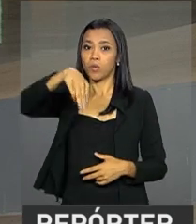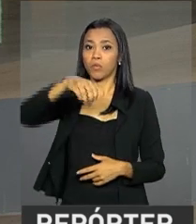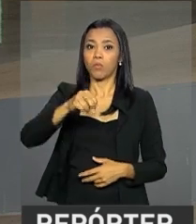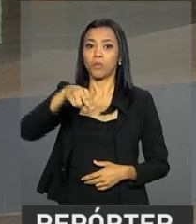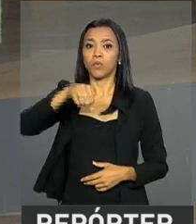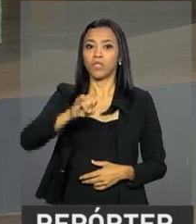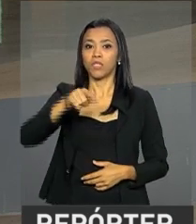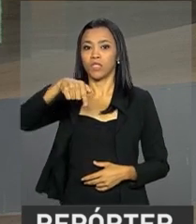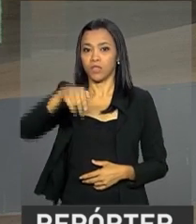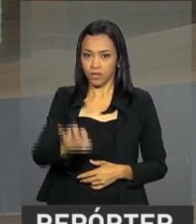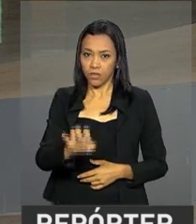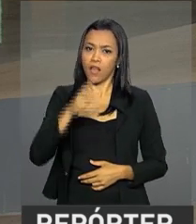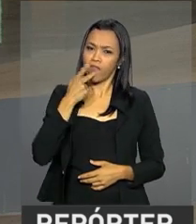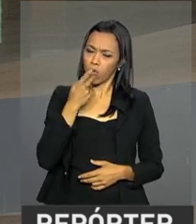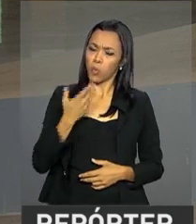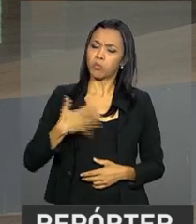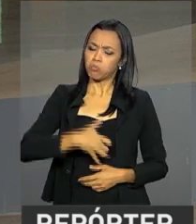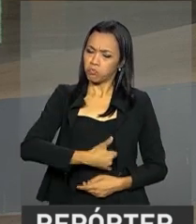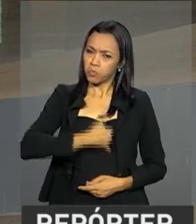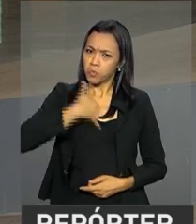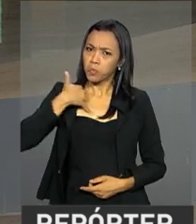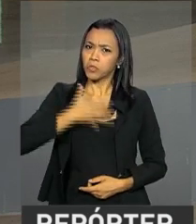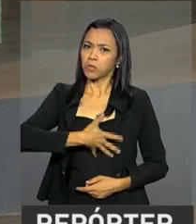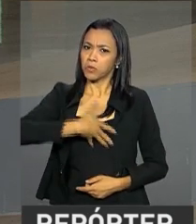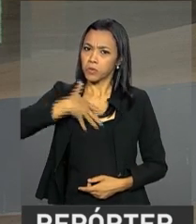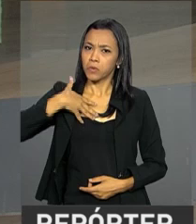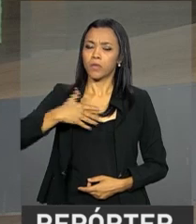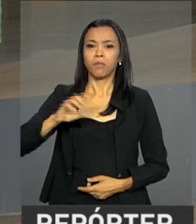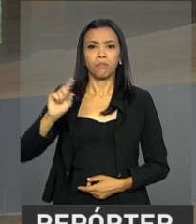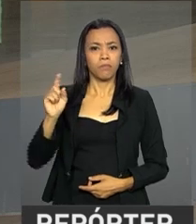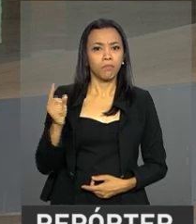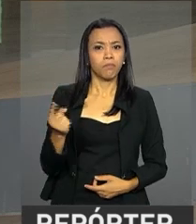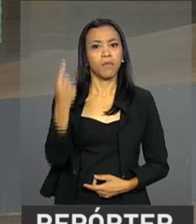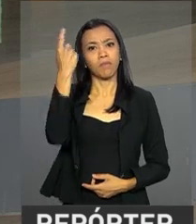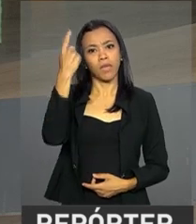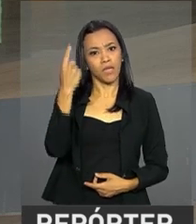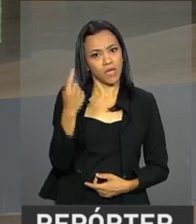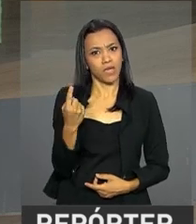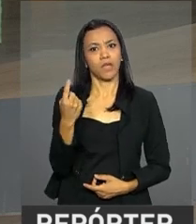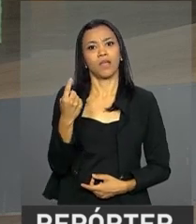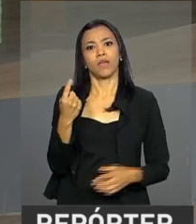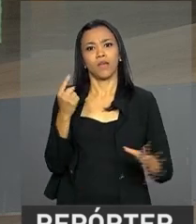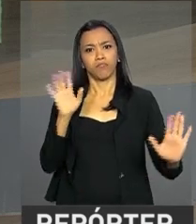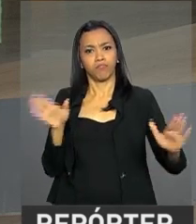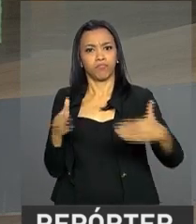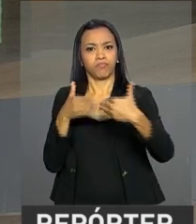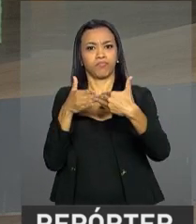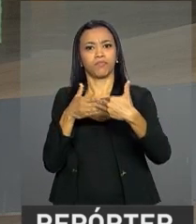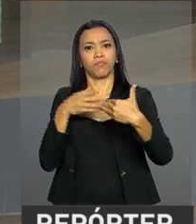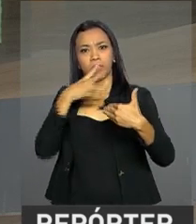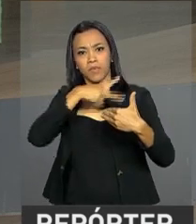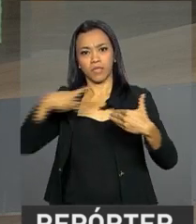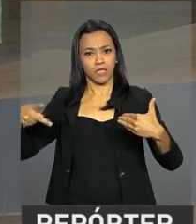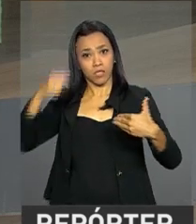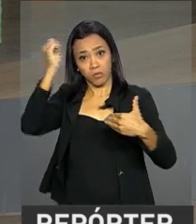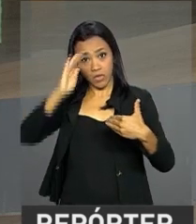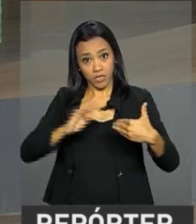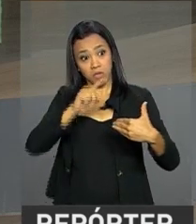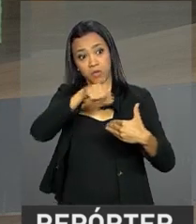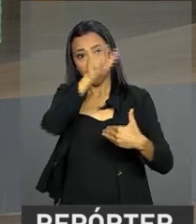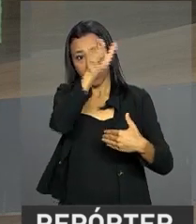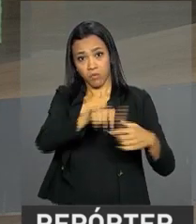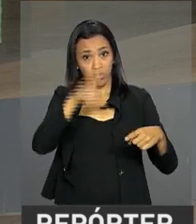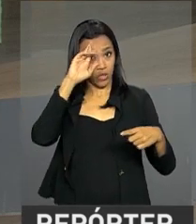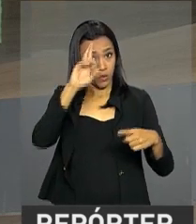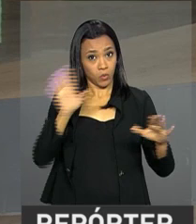de ter participado dessa reunião, já que, segundo ela, foi a primeira entre um presidente do Brasil e uma diretora-geral da organização. Ela disse também